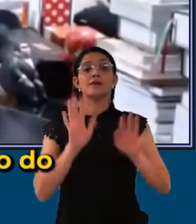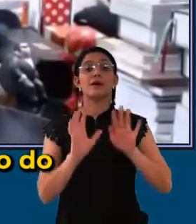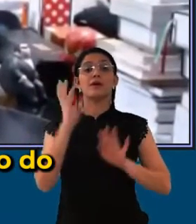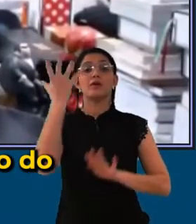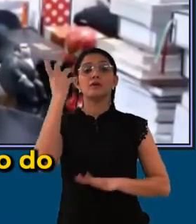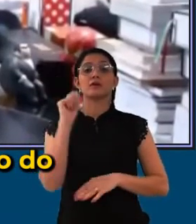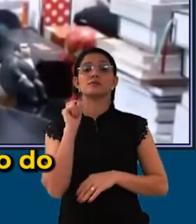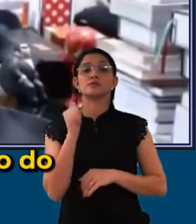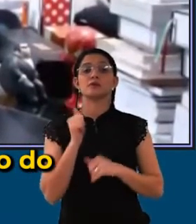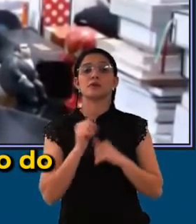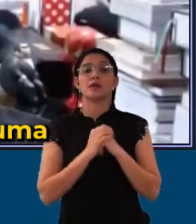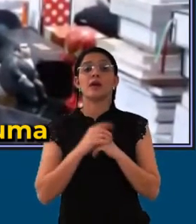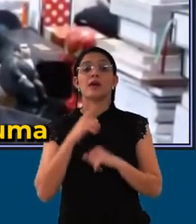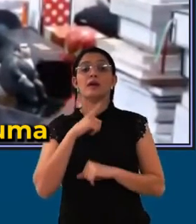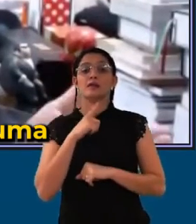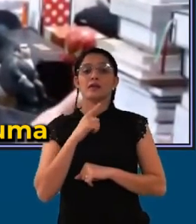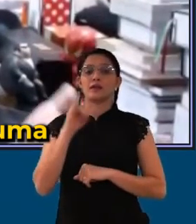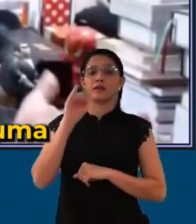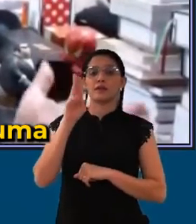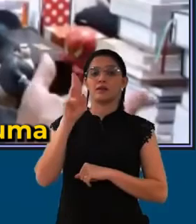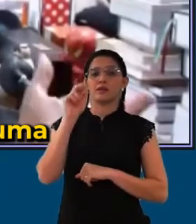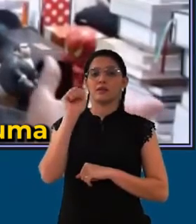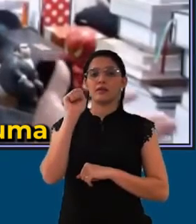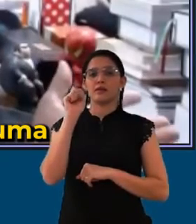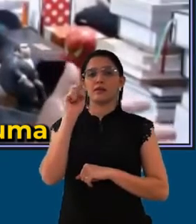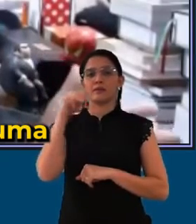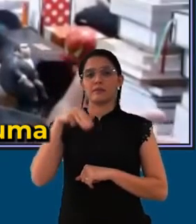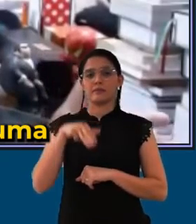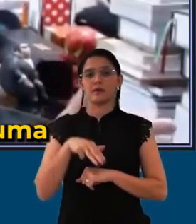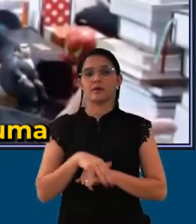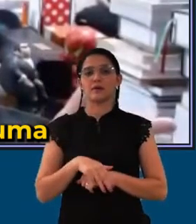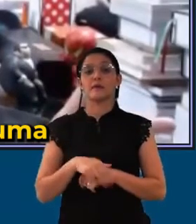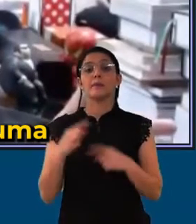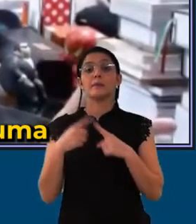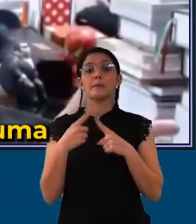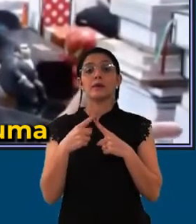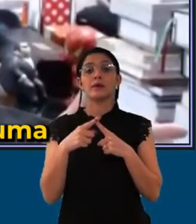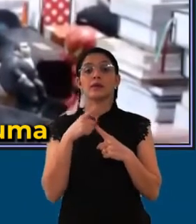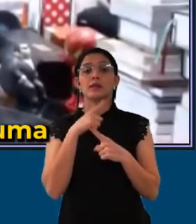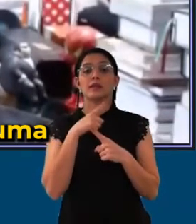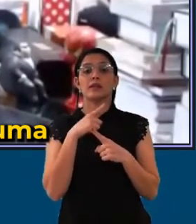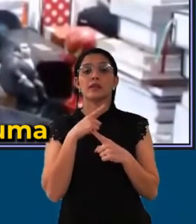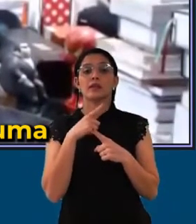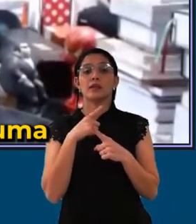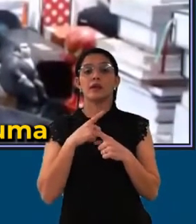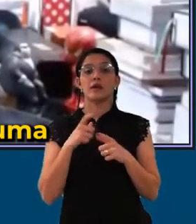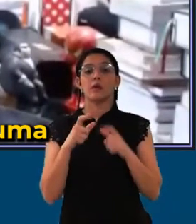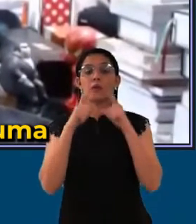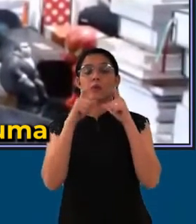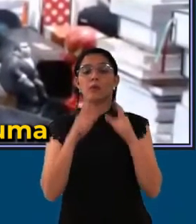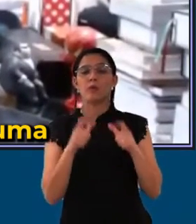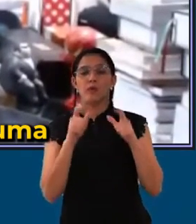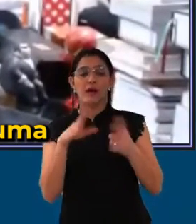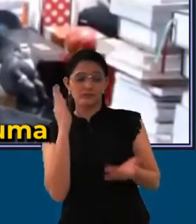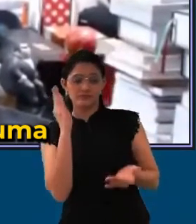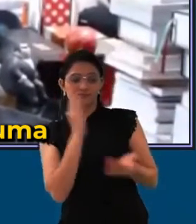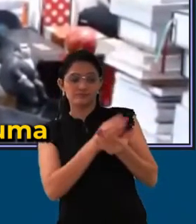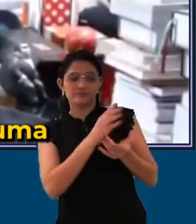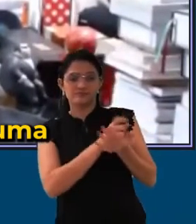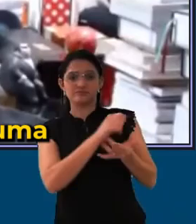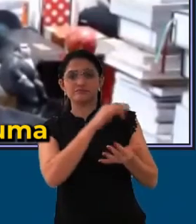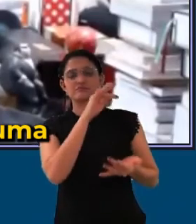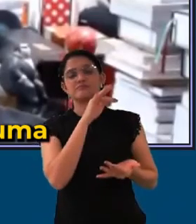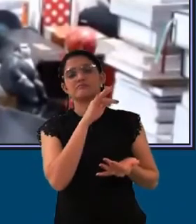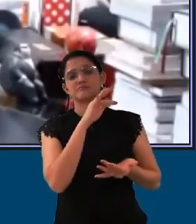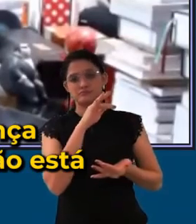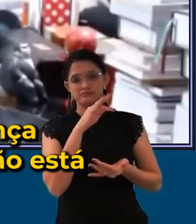a licença de operação do posto, porque está numa pendência de uma questão processual que a empresa